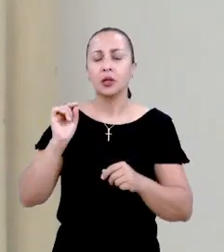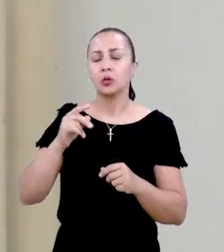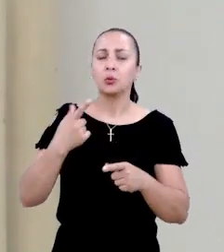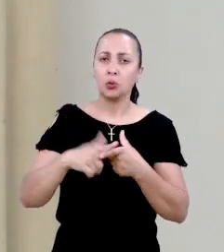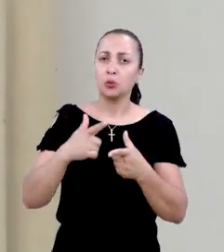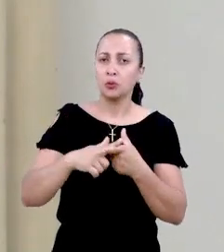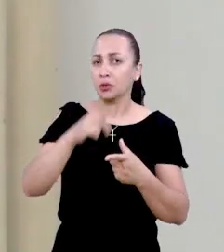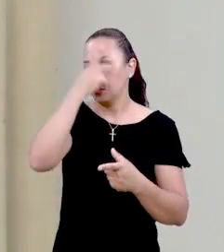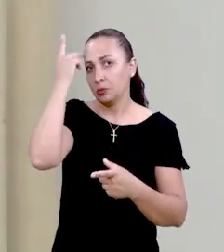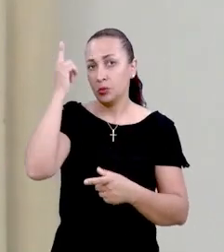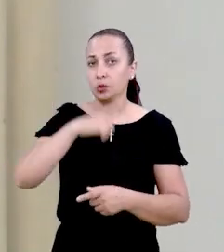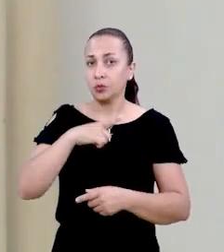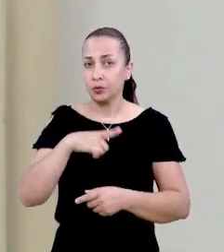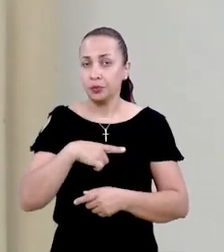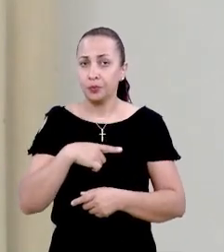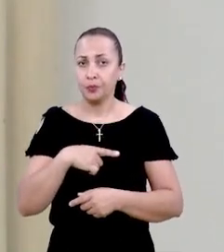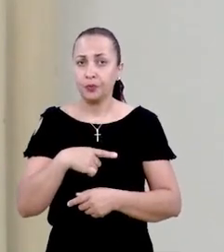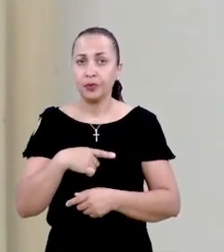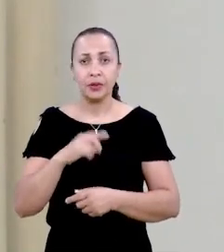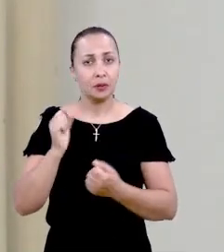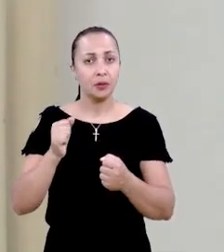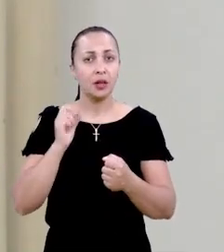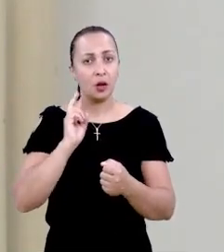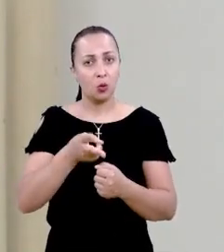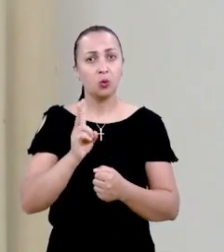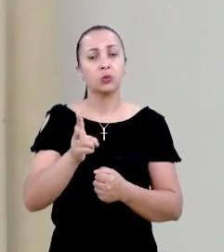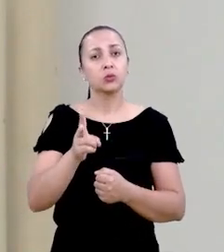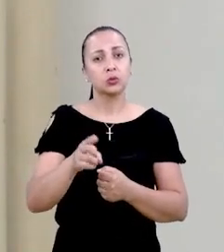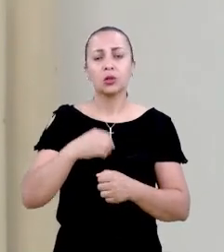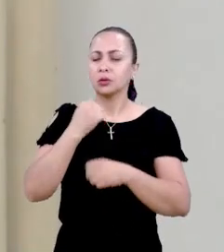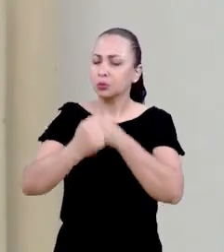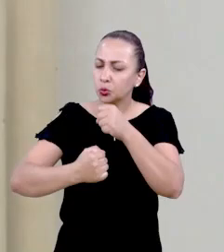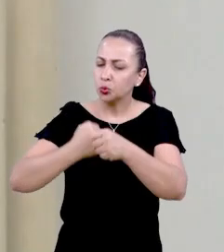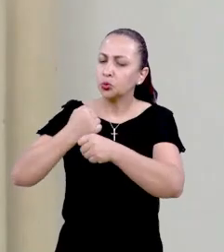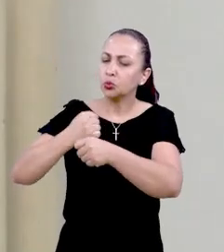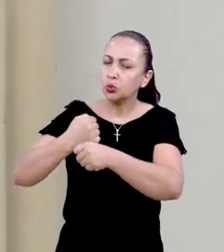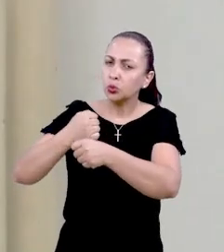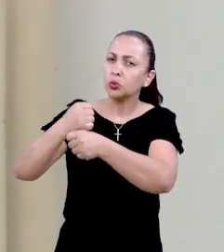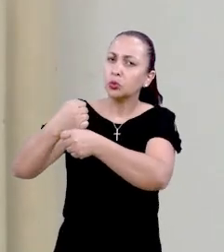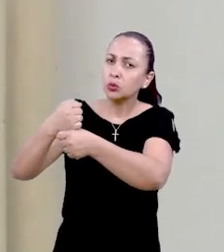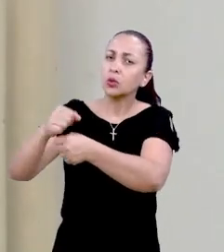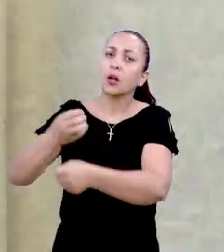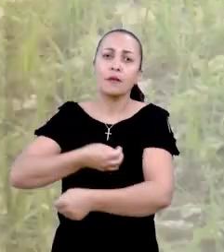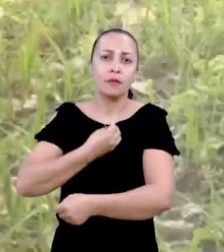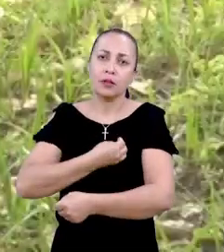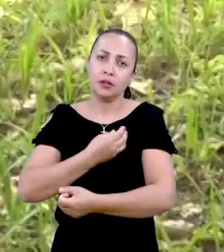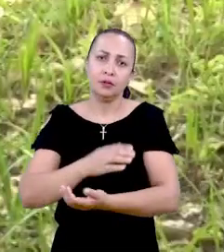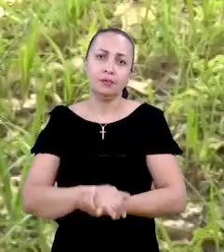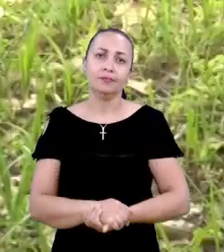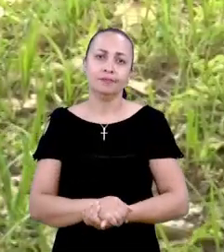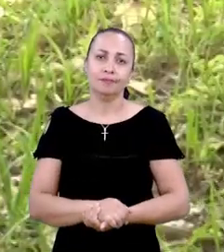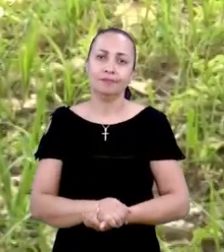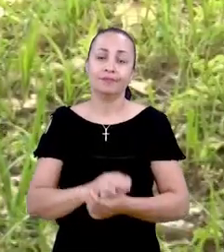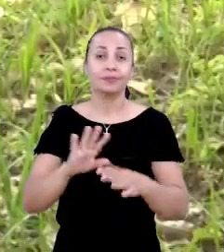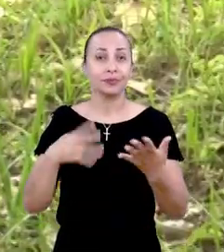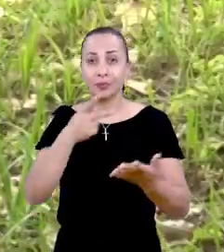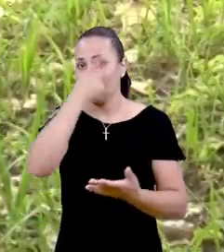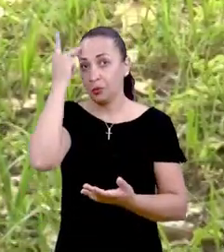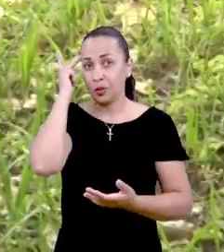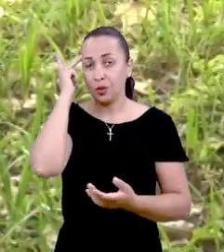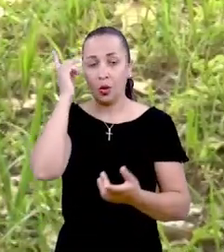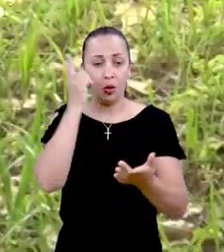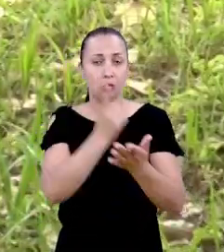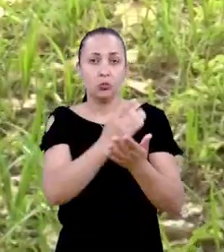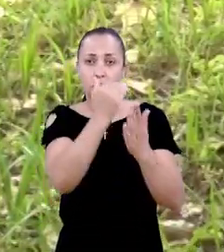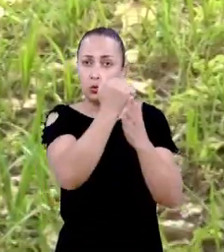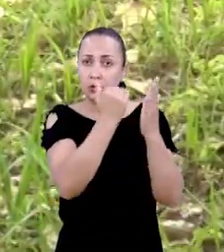paciente apresentar. Isso deve ser continuado a vida dele, né? Quando uma pessoa é